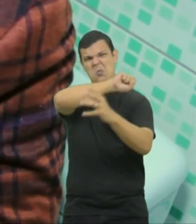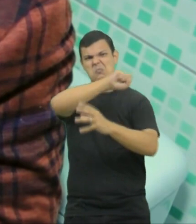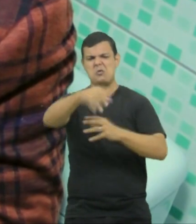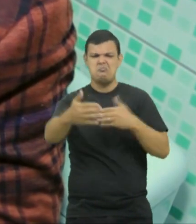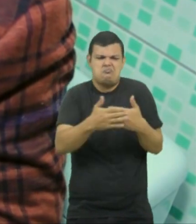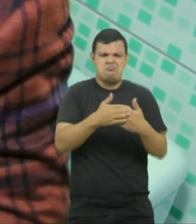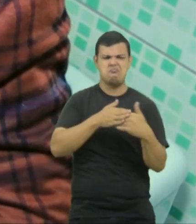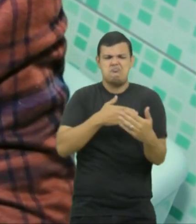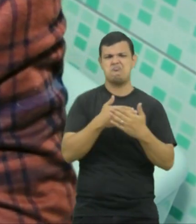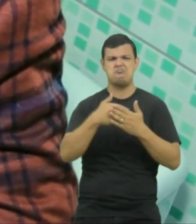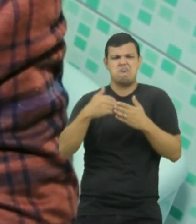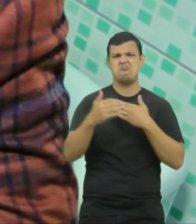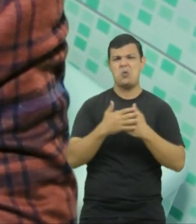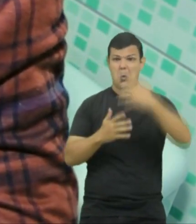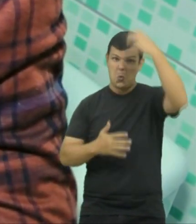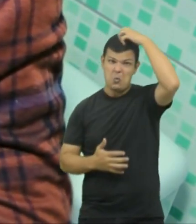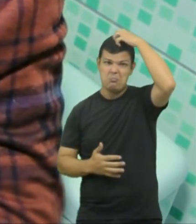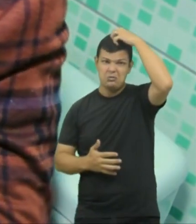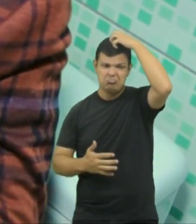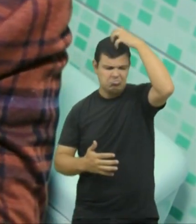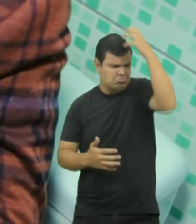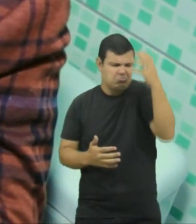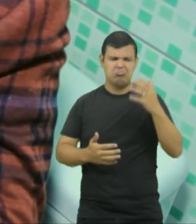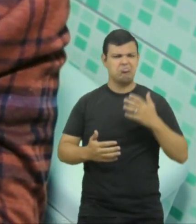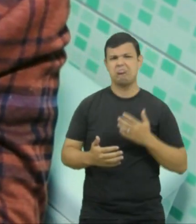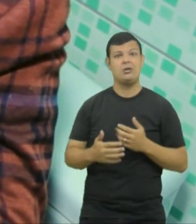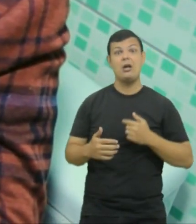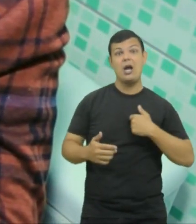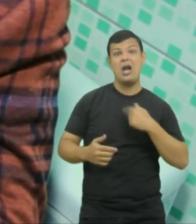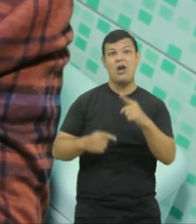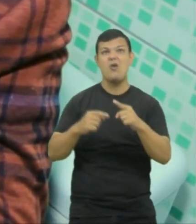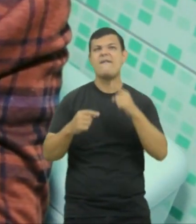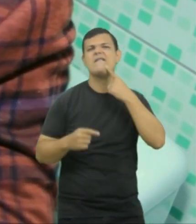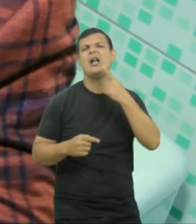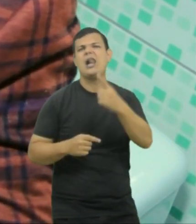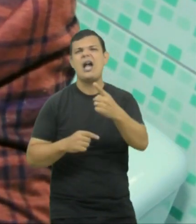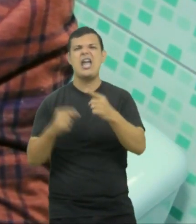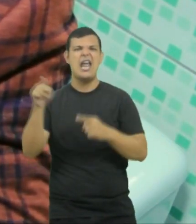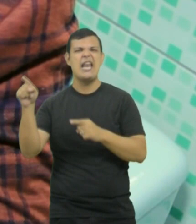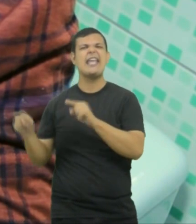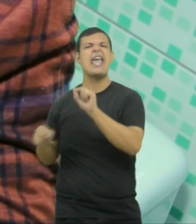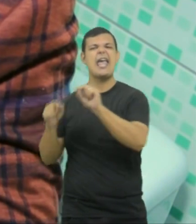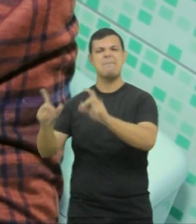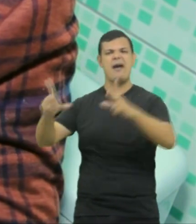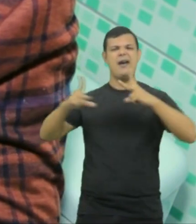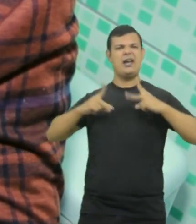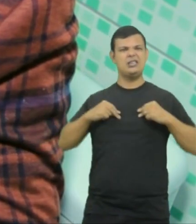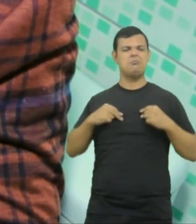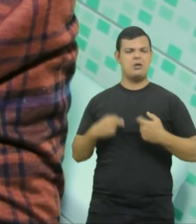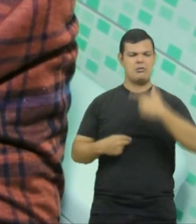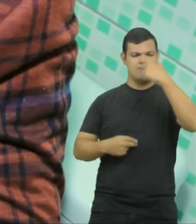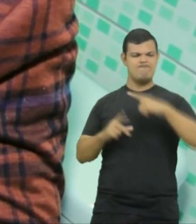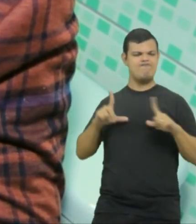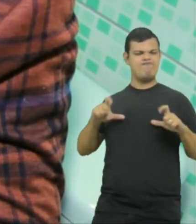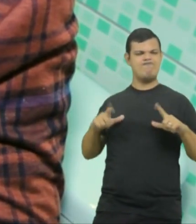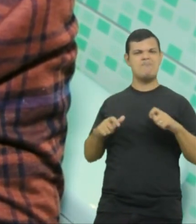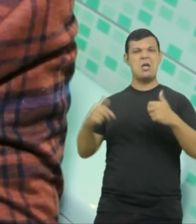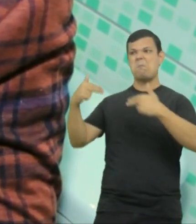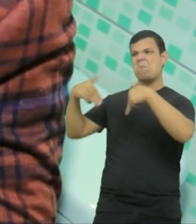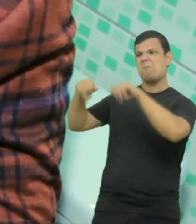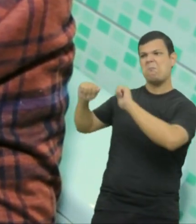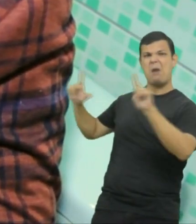É minha forma estranha de me divertir. Fale de alguém se tem